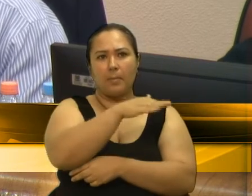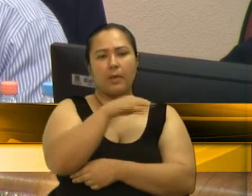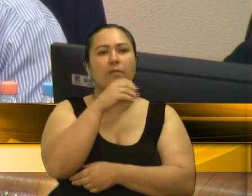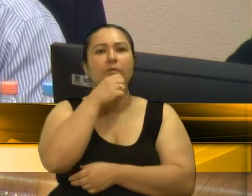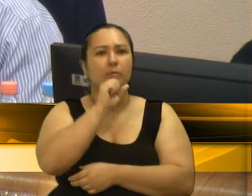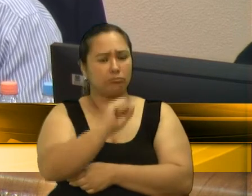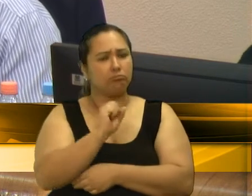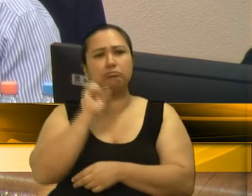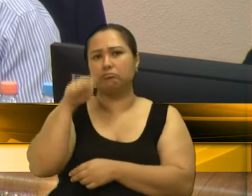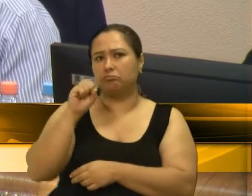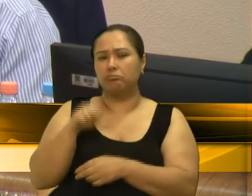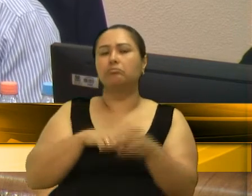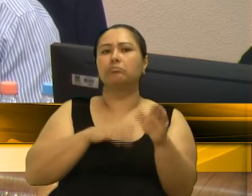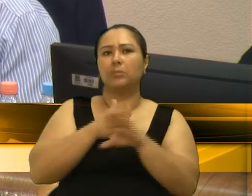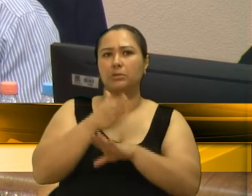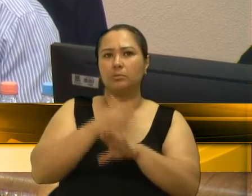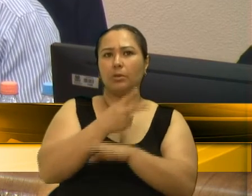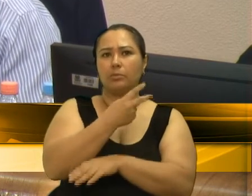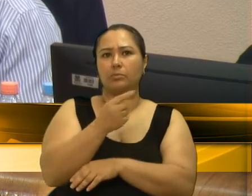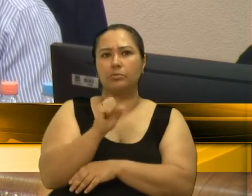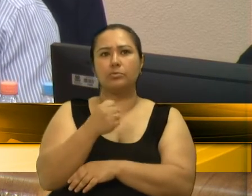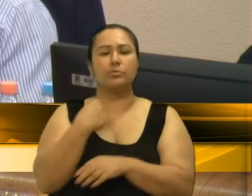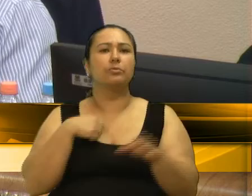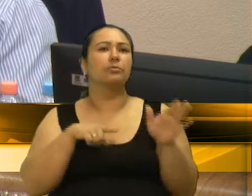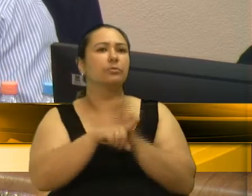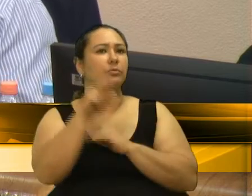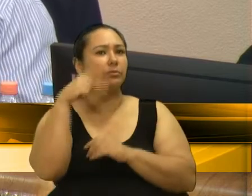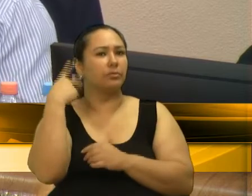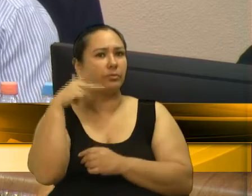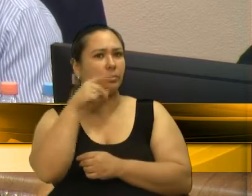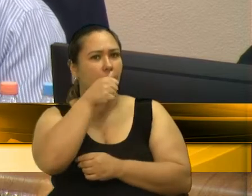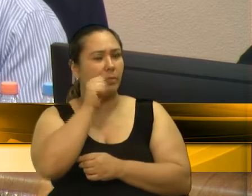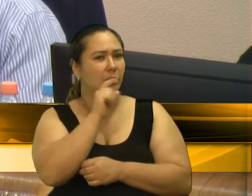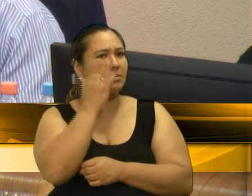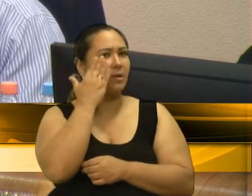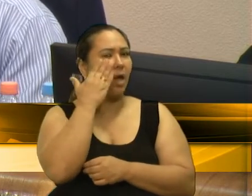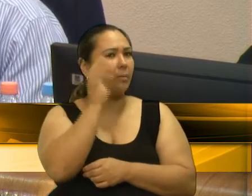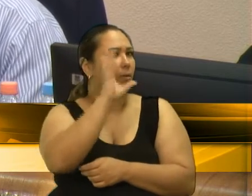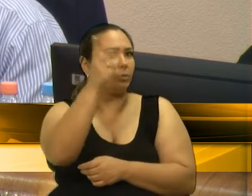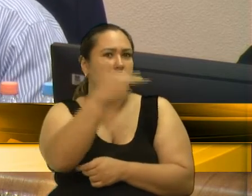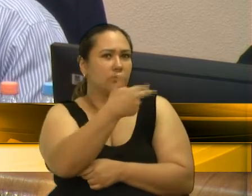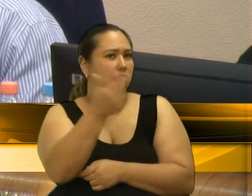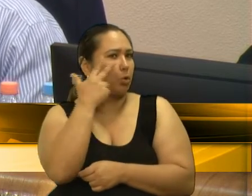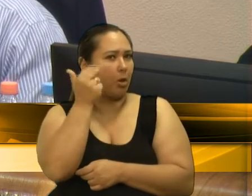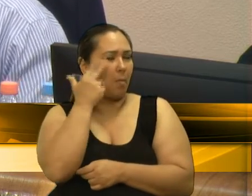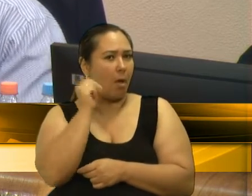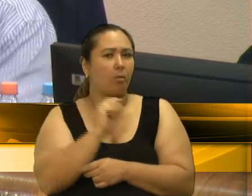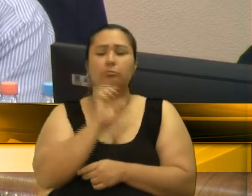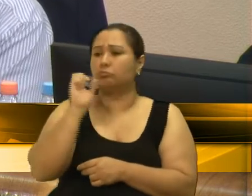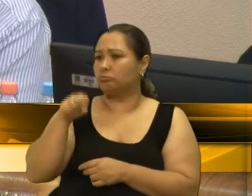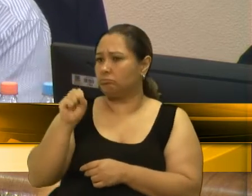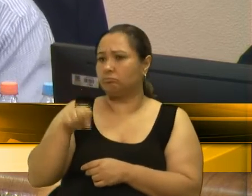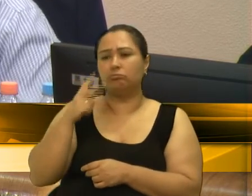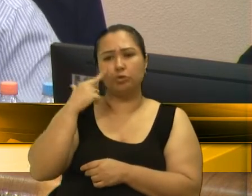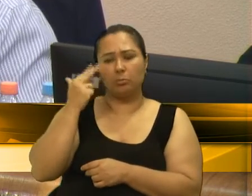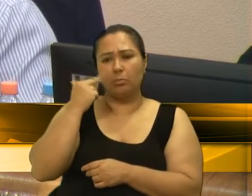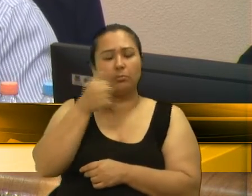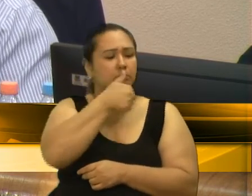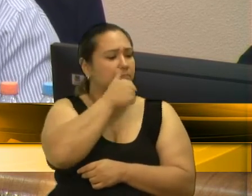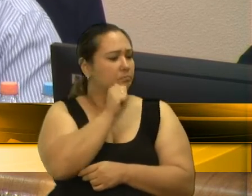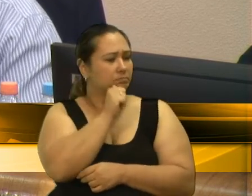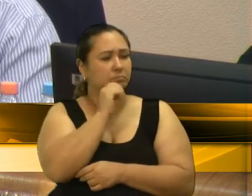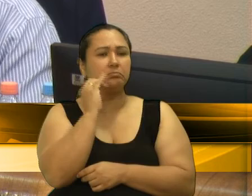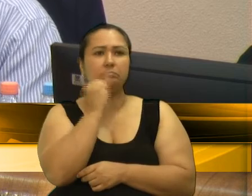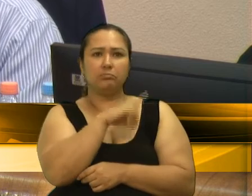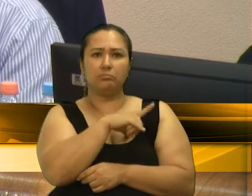de 2018. Vereadora Paula, sabe se o evento correu de forma harmônica? Senhor Joemir, sim. Vereadora Paula, houve